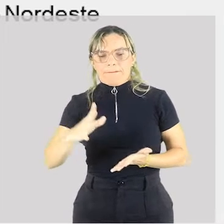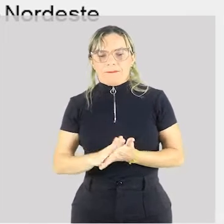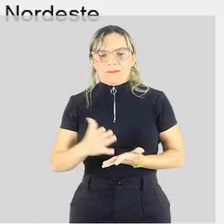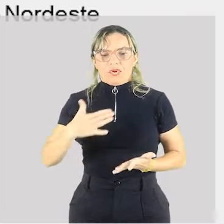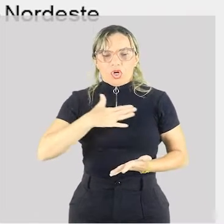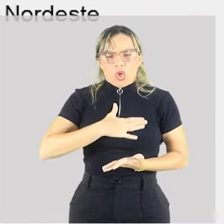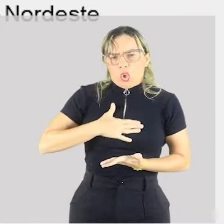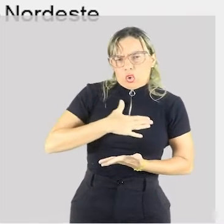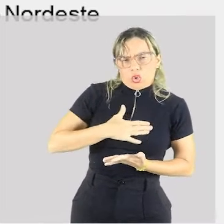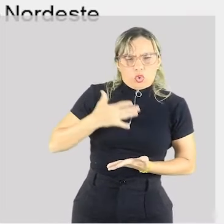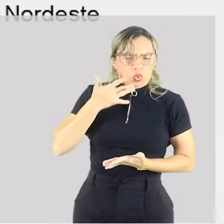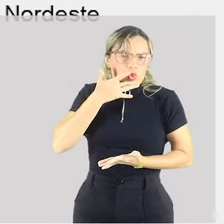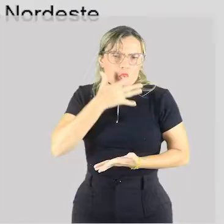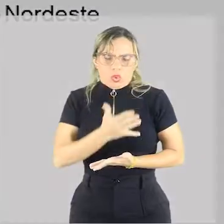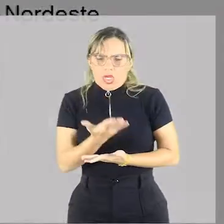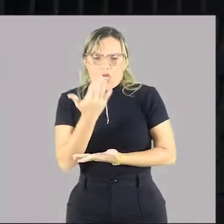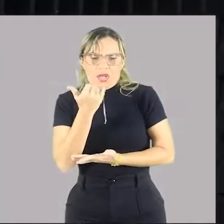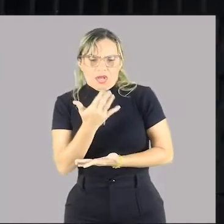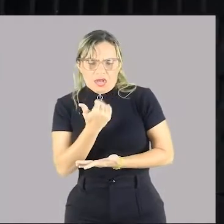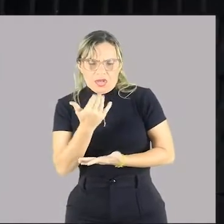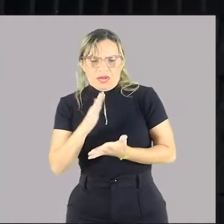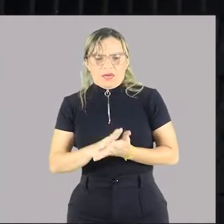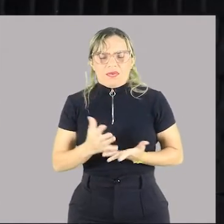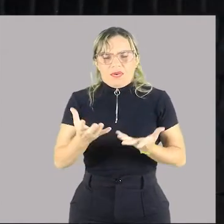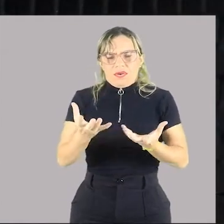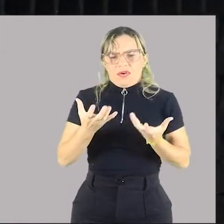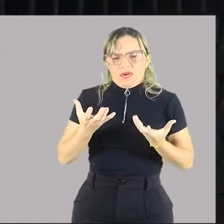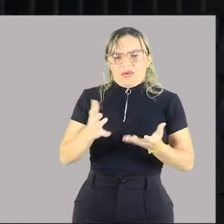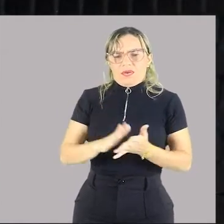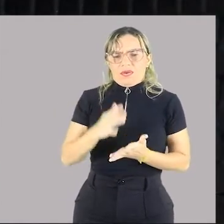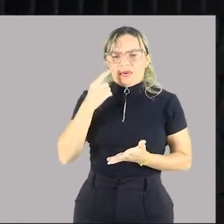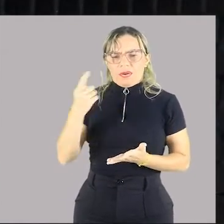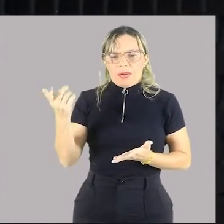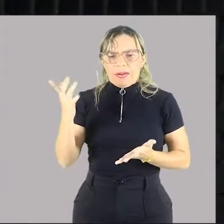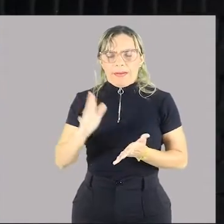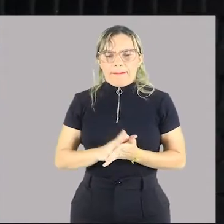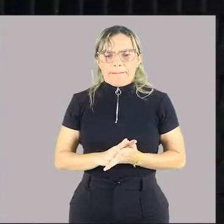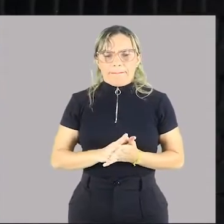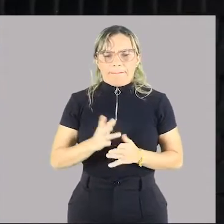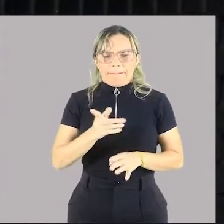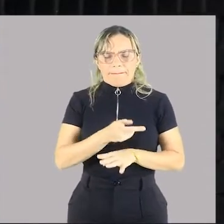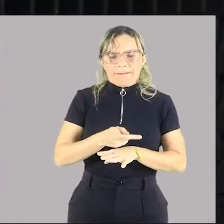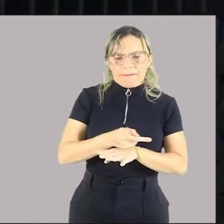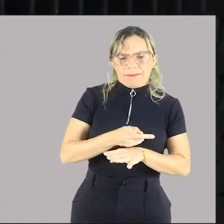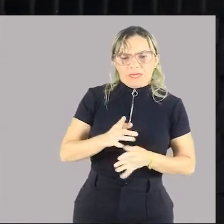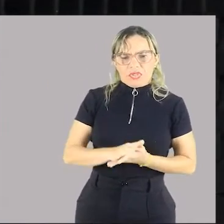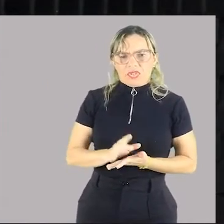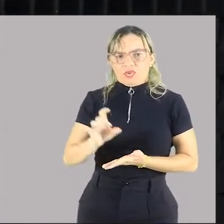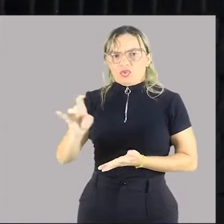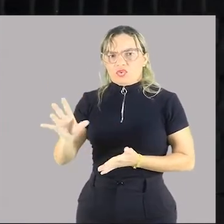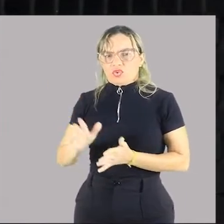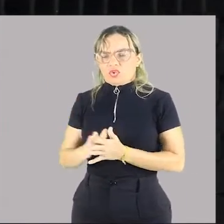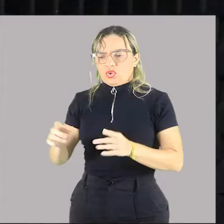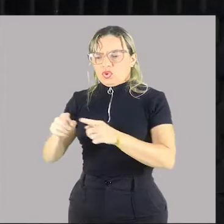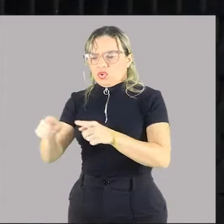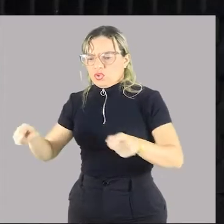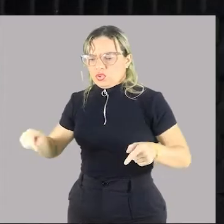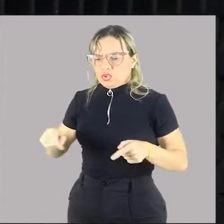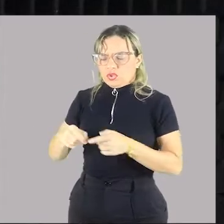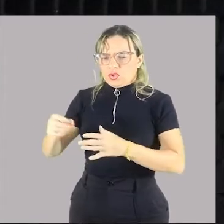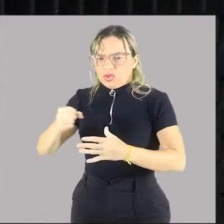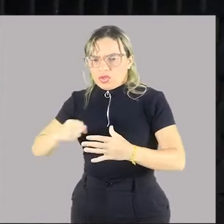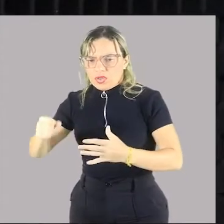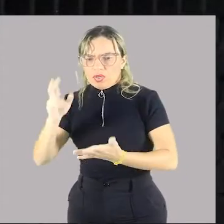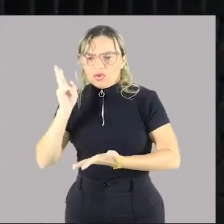gostava de comer bolo, então ele precisava ir buscar esse bolo, não apenas ali na sua cozinha. Aí